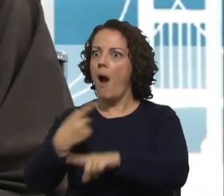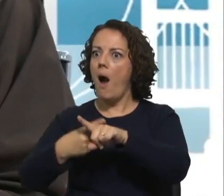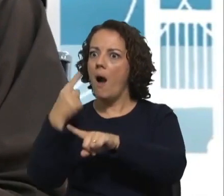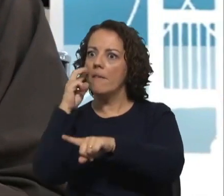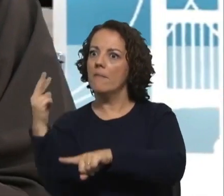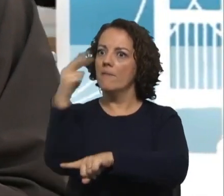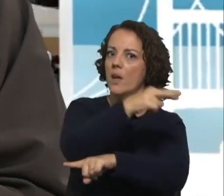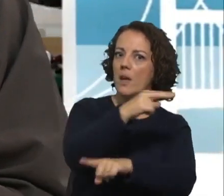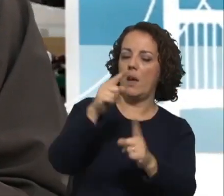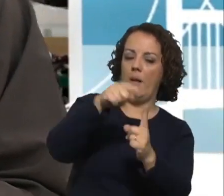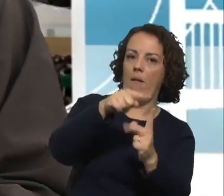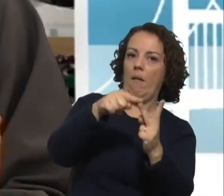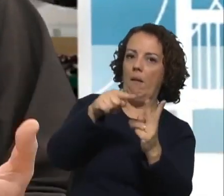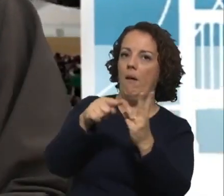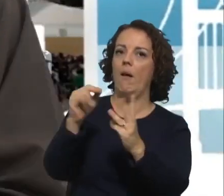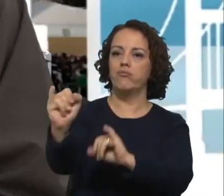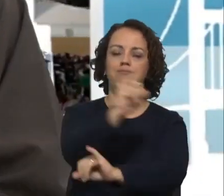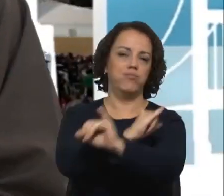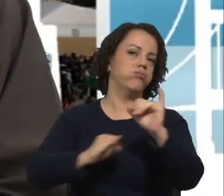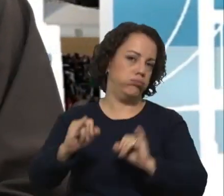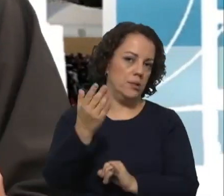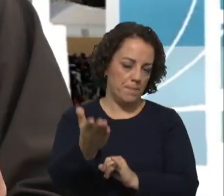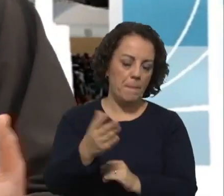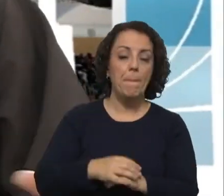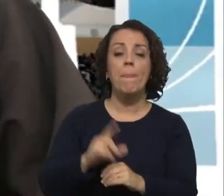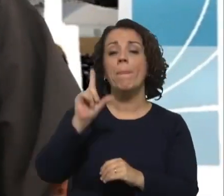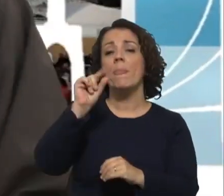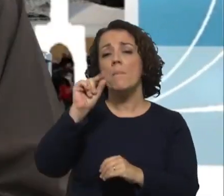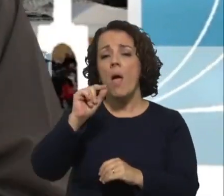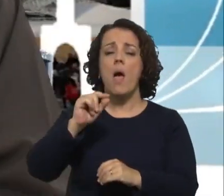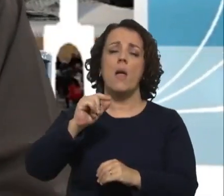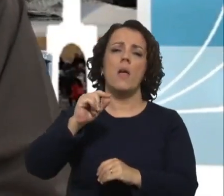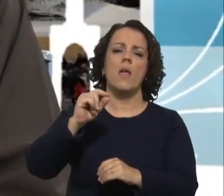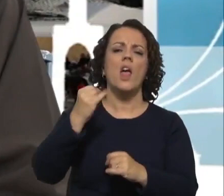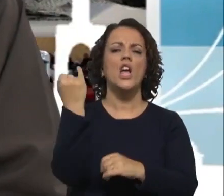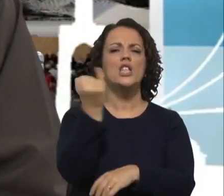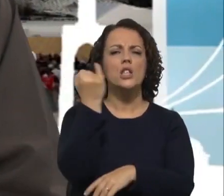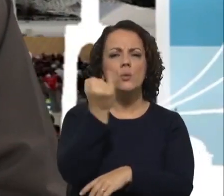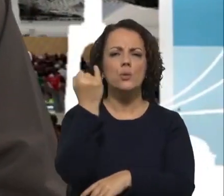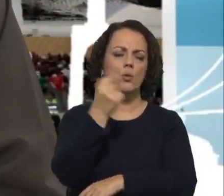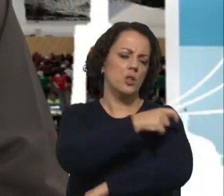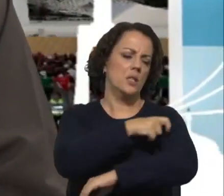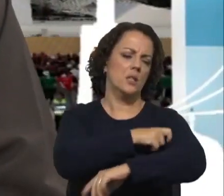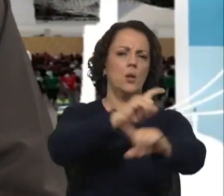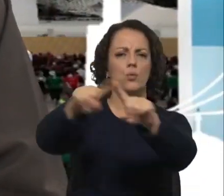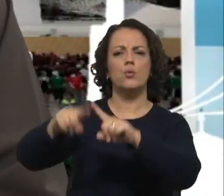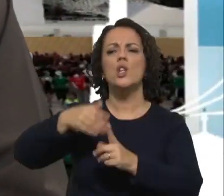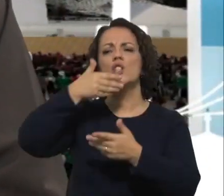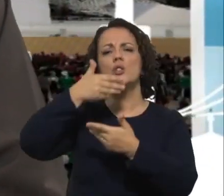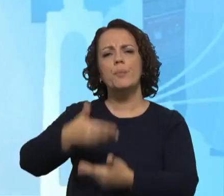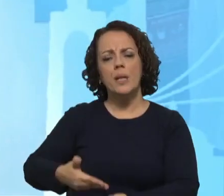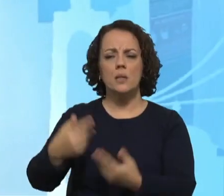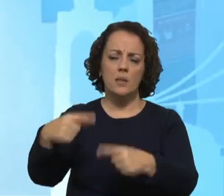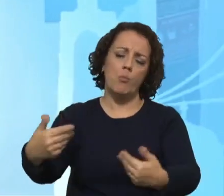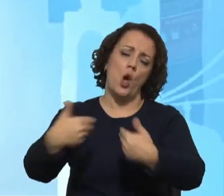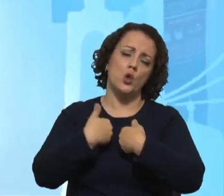lado. E por outro, assim nós tivemos, digamos, um know-how de várias instituições e entidades que nos ajudou também a organizar uma